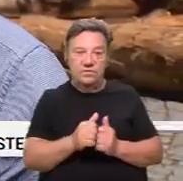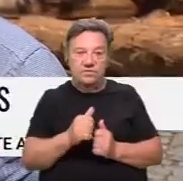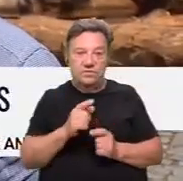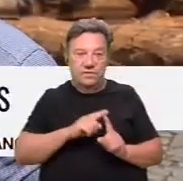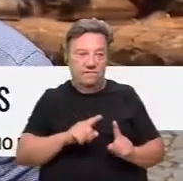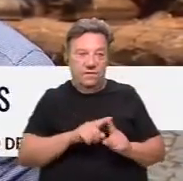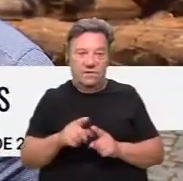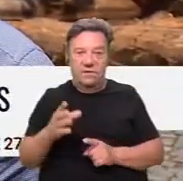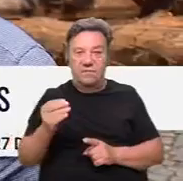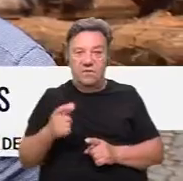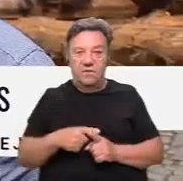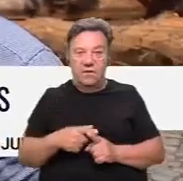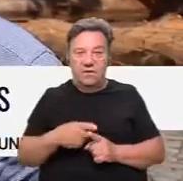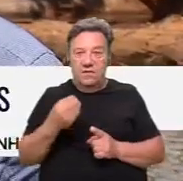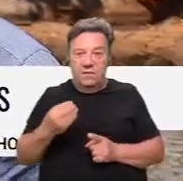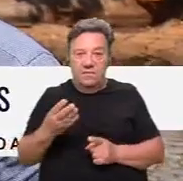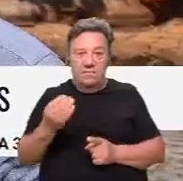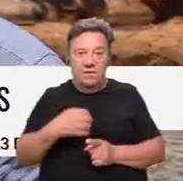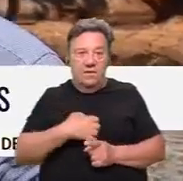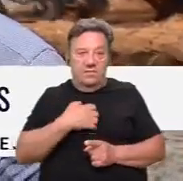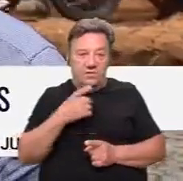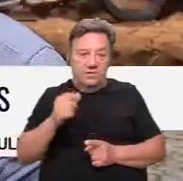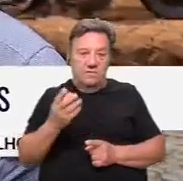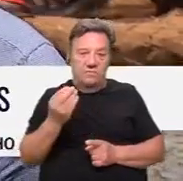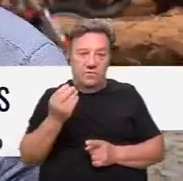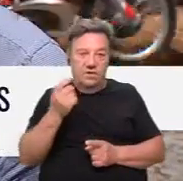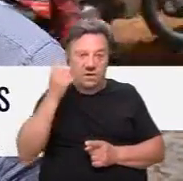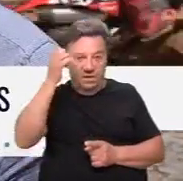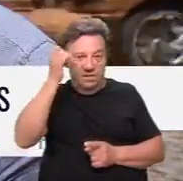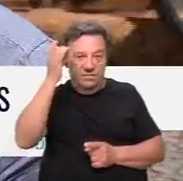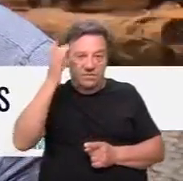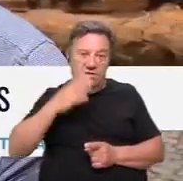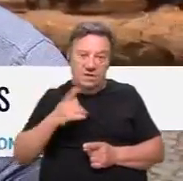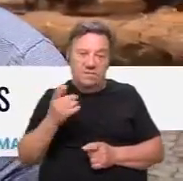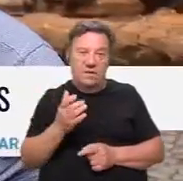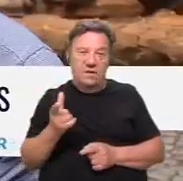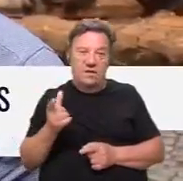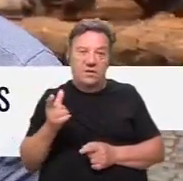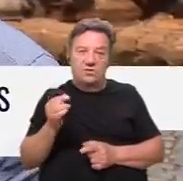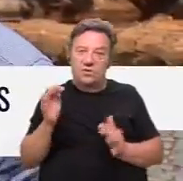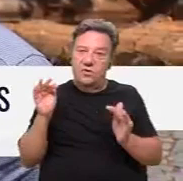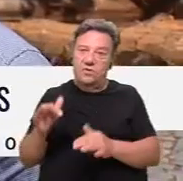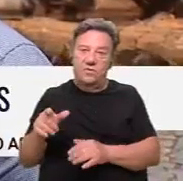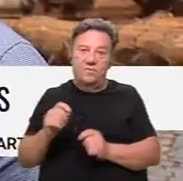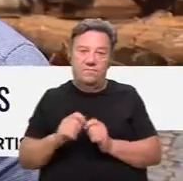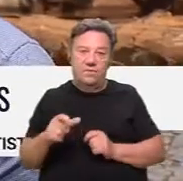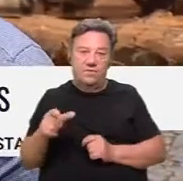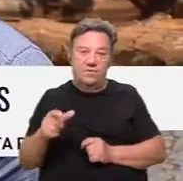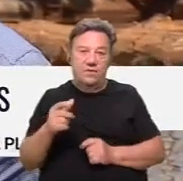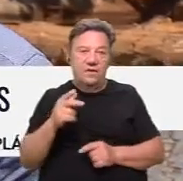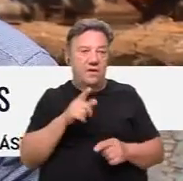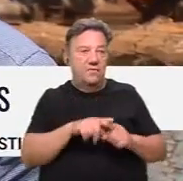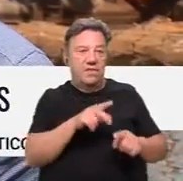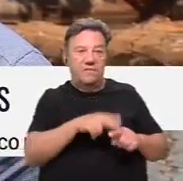distintos, com muita adrenalina, com muita emoção e também com muita diversão, porque teremos também uma fan zone durante o período de intervalo